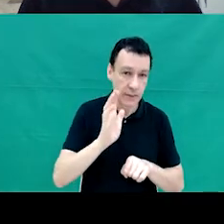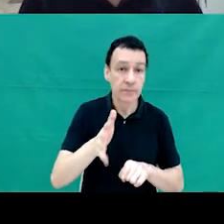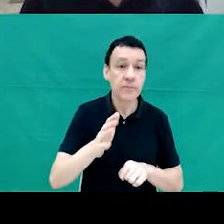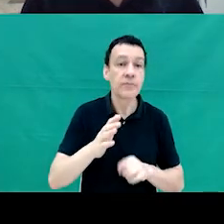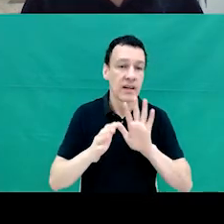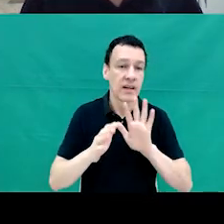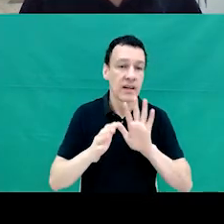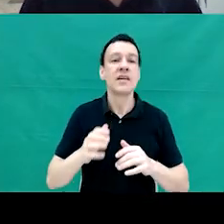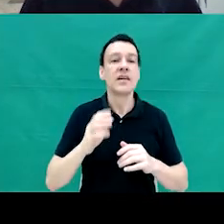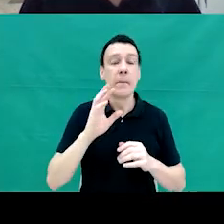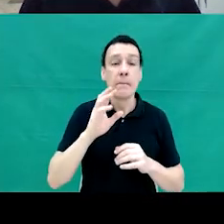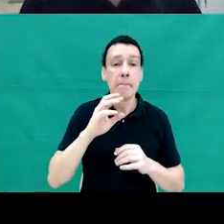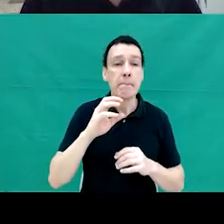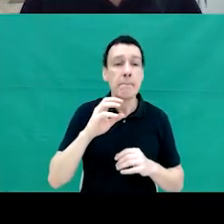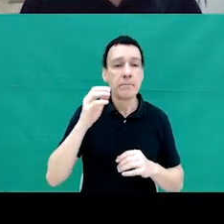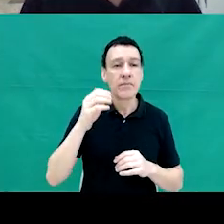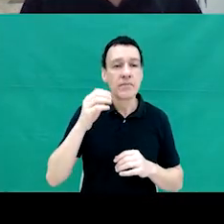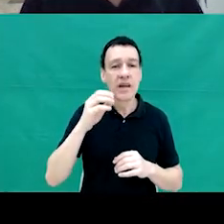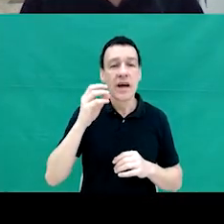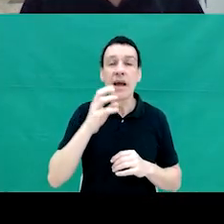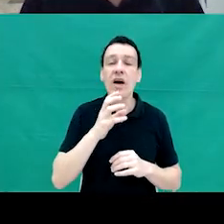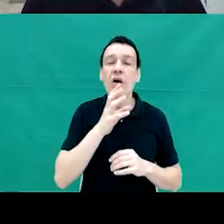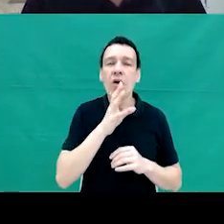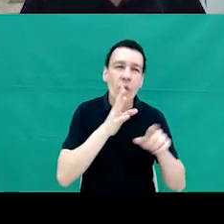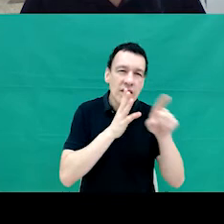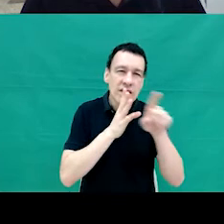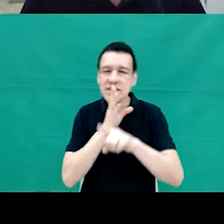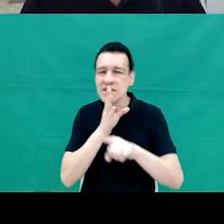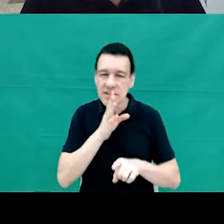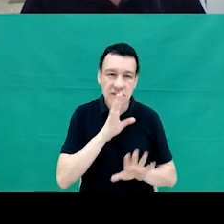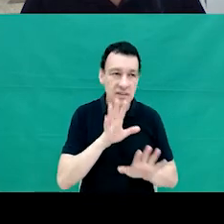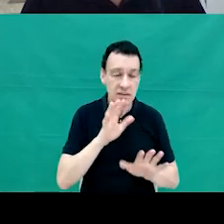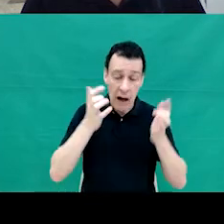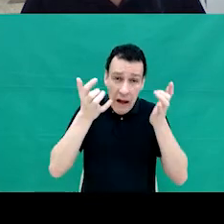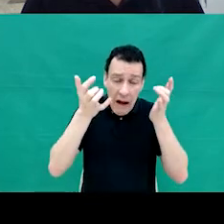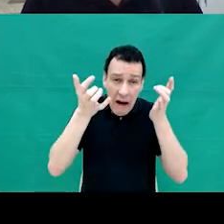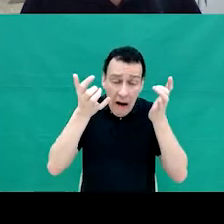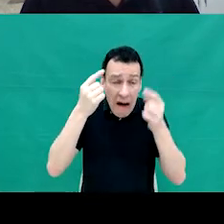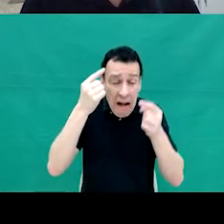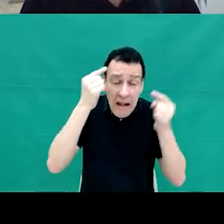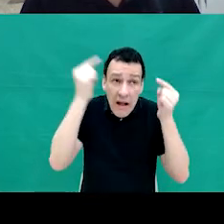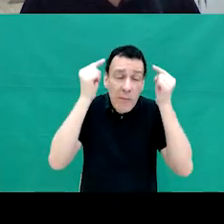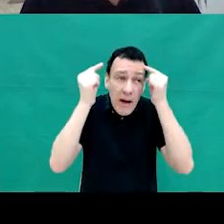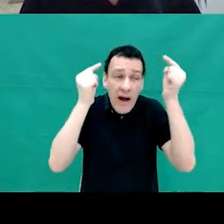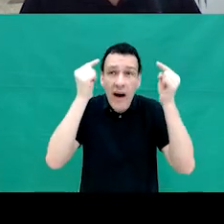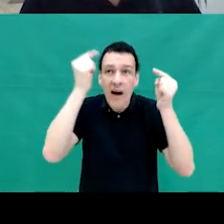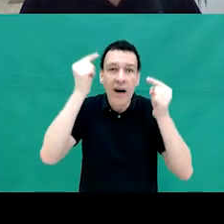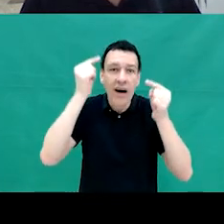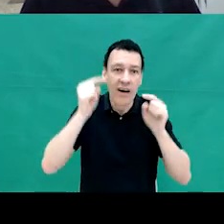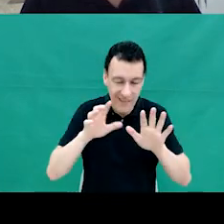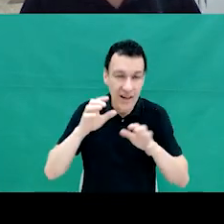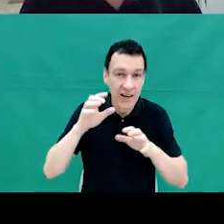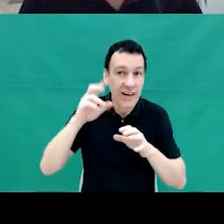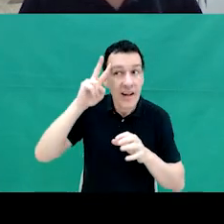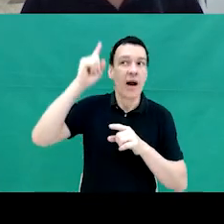primeiro ponto é permitir que as pessoas reconheçam as informações na interface, em vez de que elas tenham que lembrar ou, entre aspas,